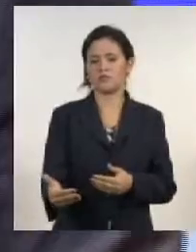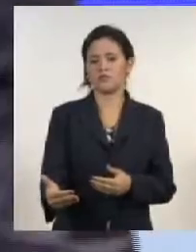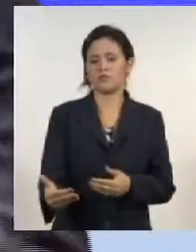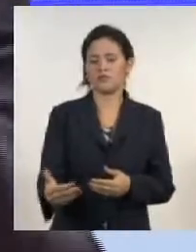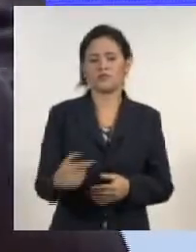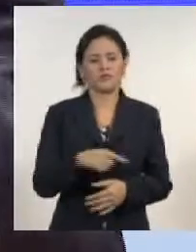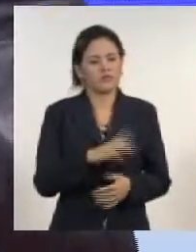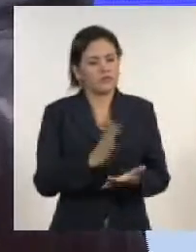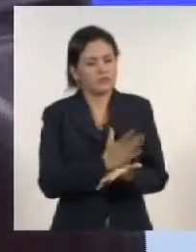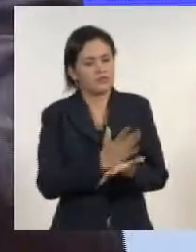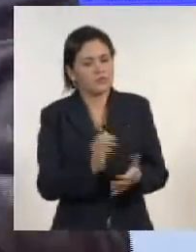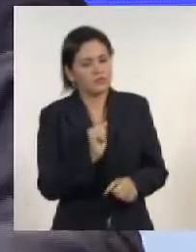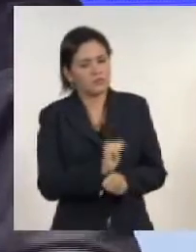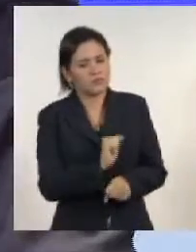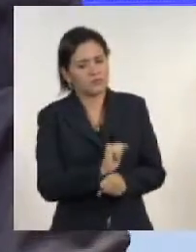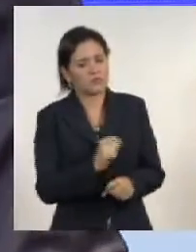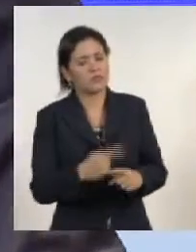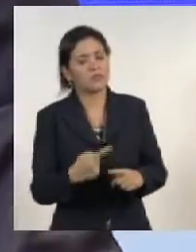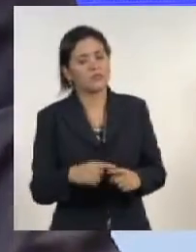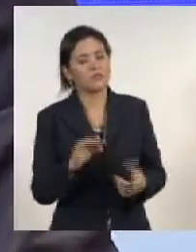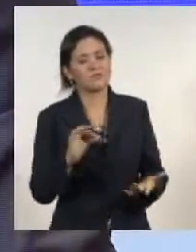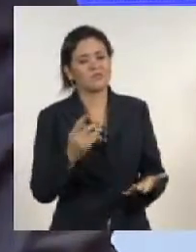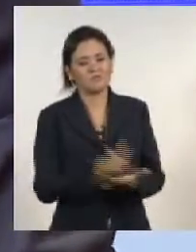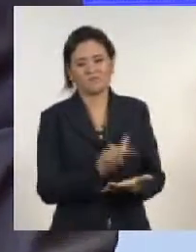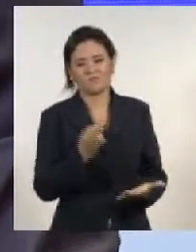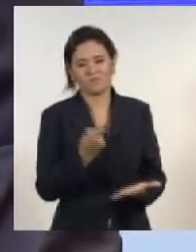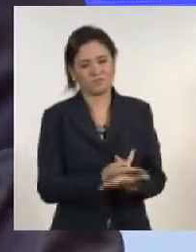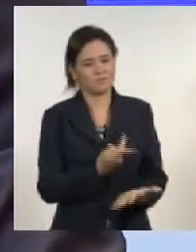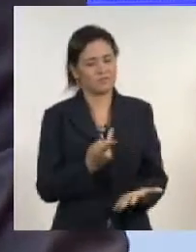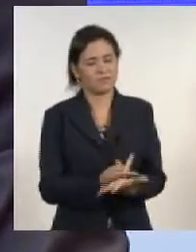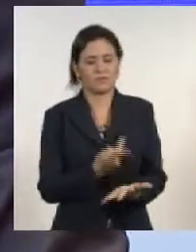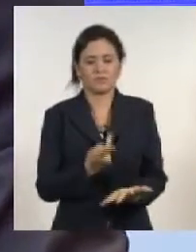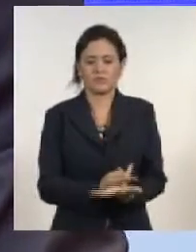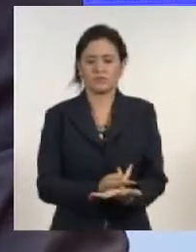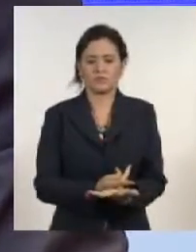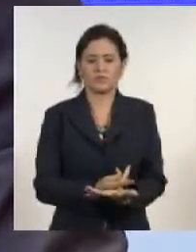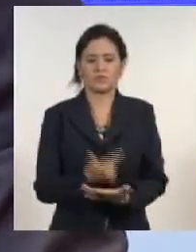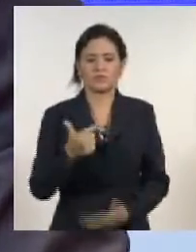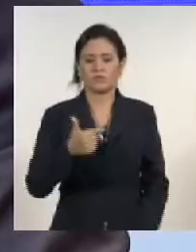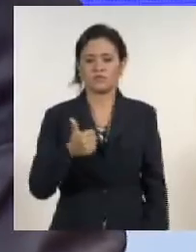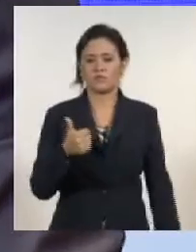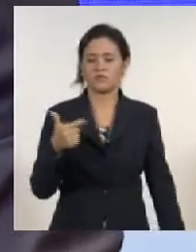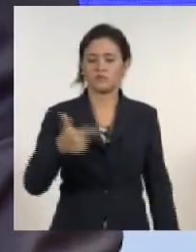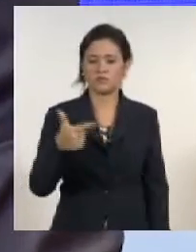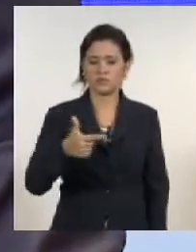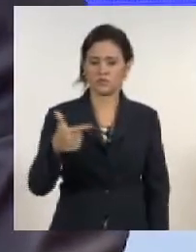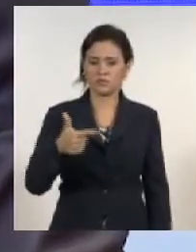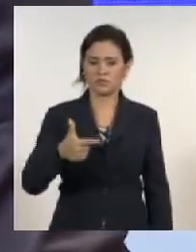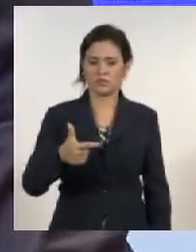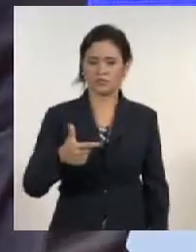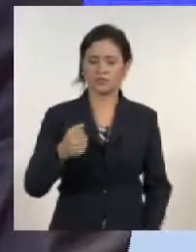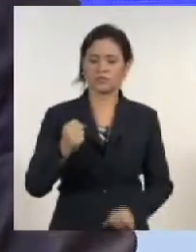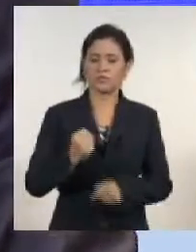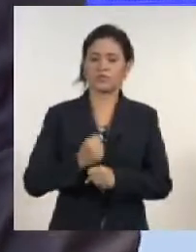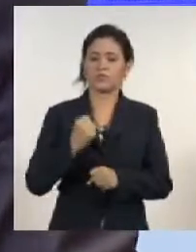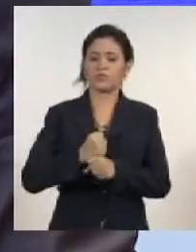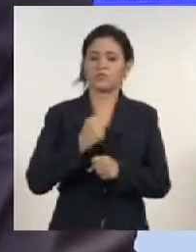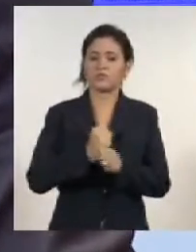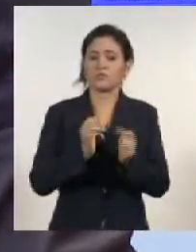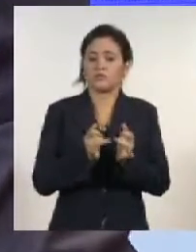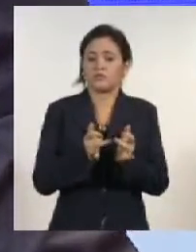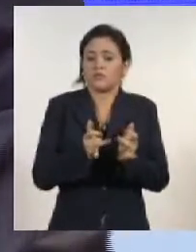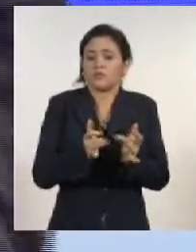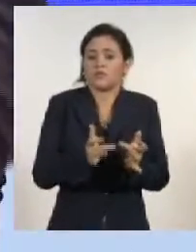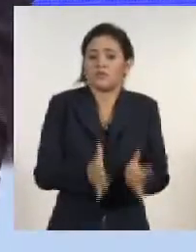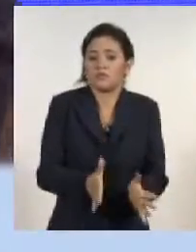ele disse, 1, irregularidades graves. 2, construtora abandonou a obra ou